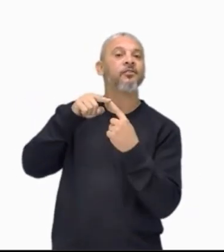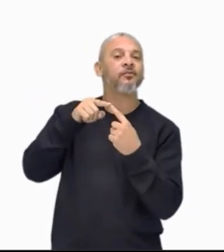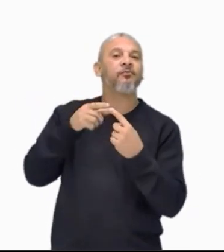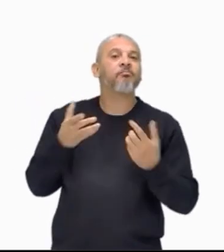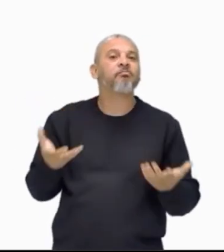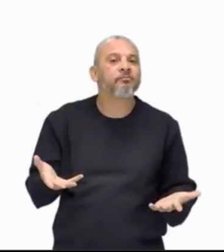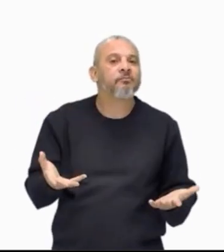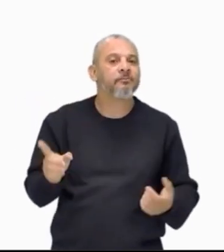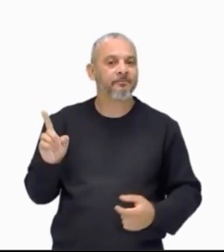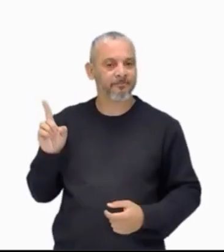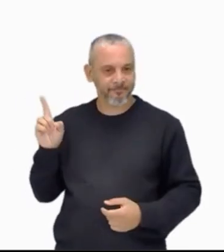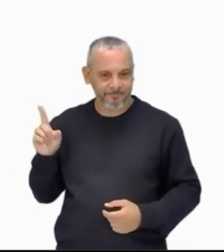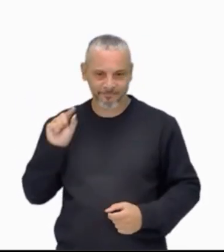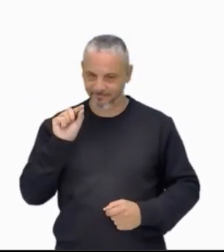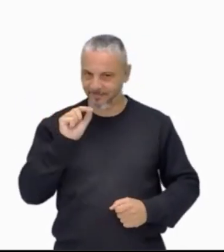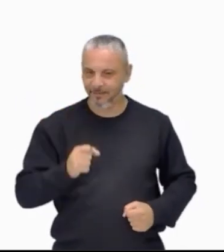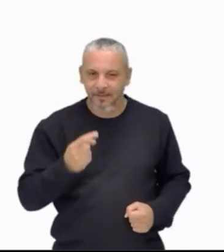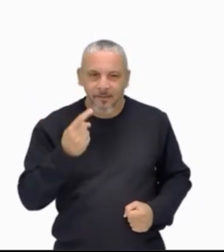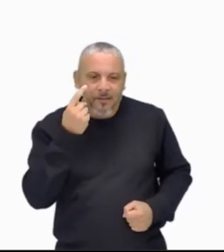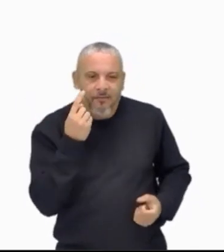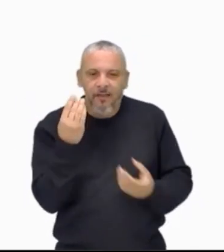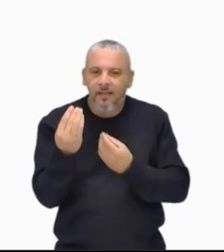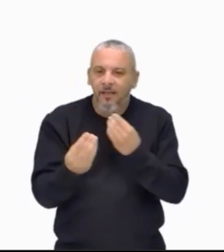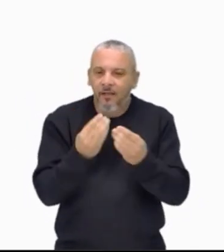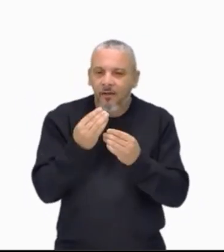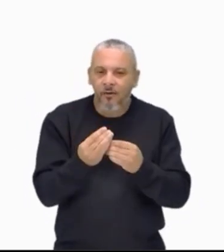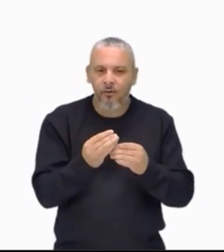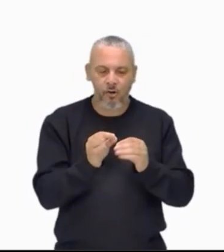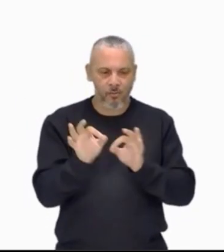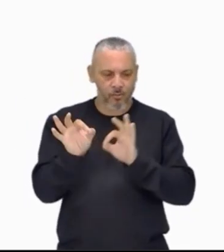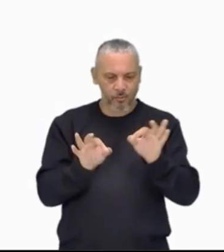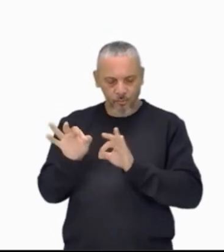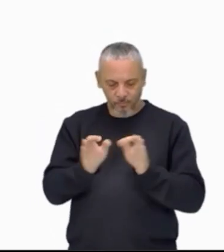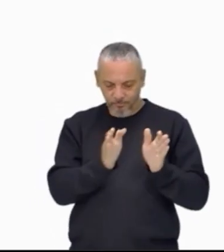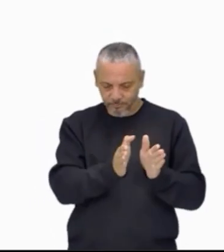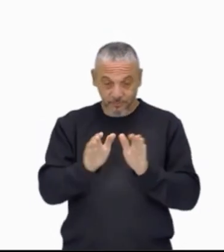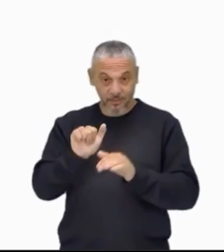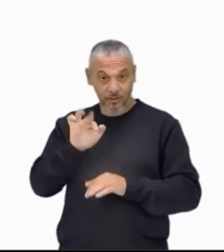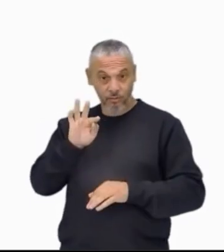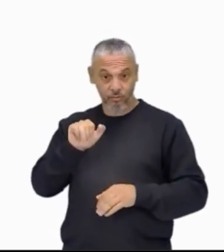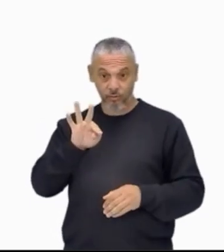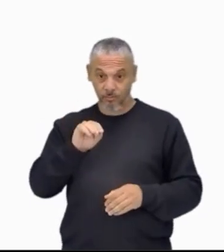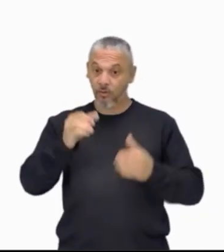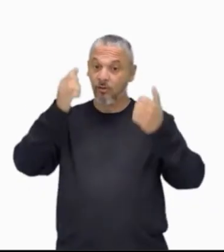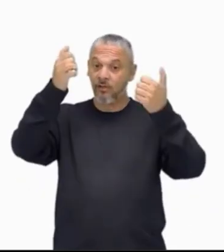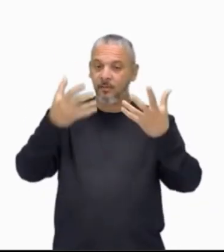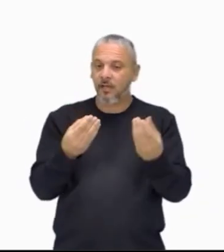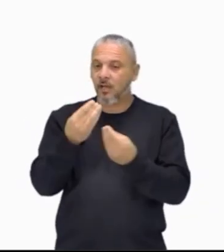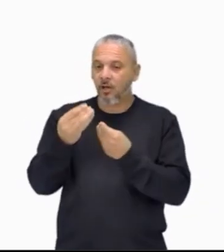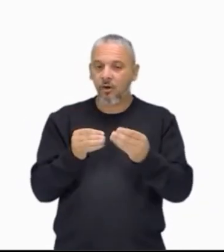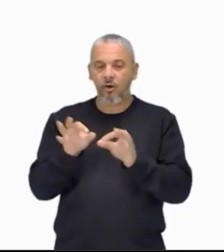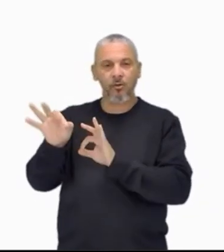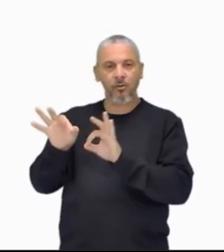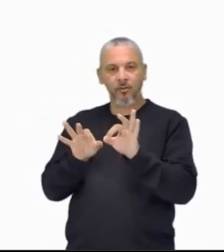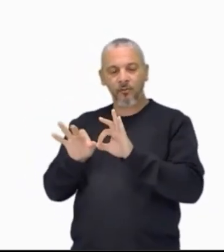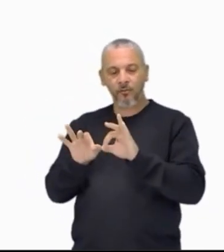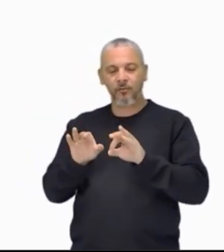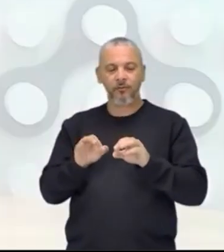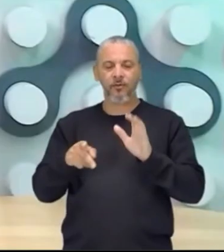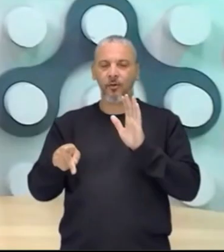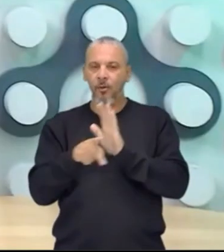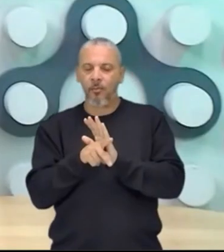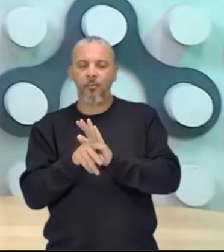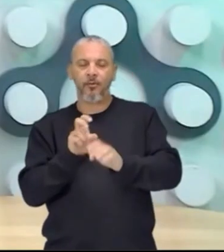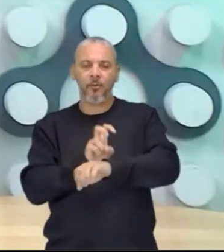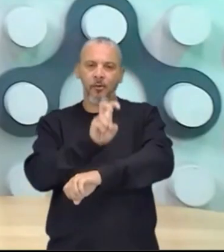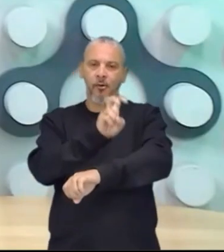os objetivos dessa aula, que é justamente identificar as partes dos autômatos e também falar um pouquinho sobre os mecanismos que